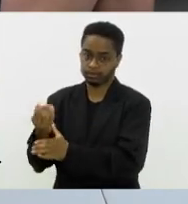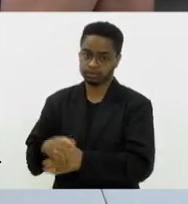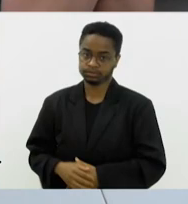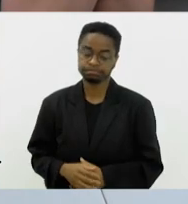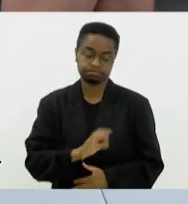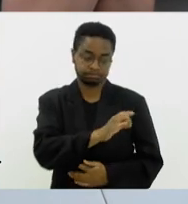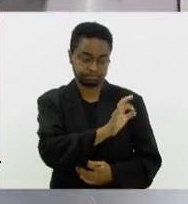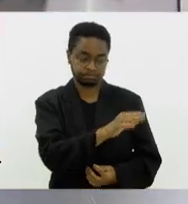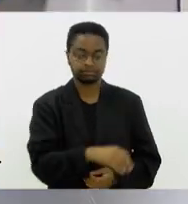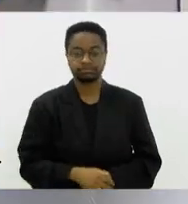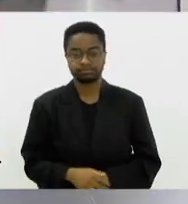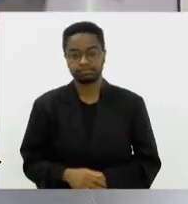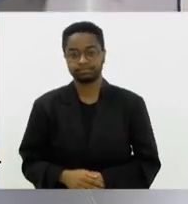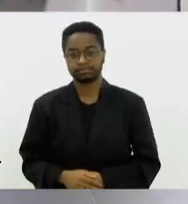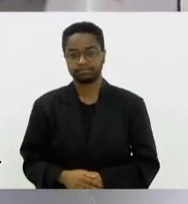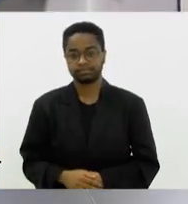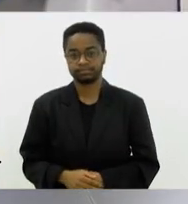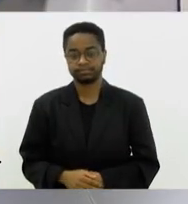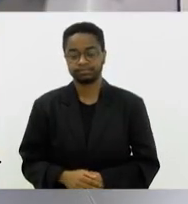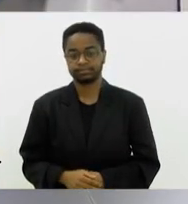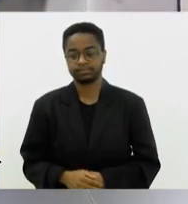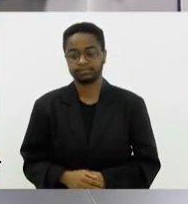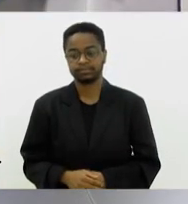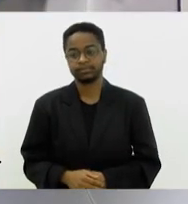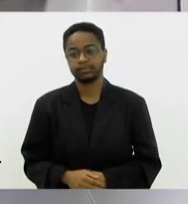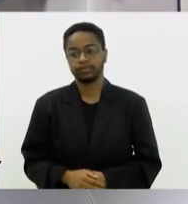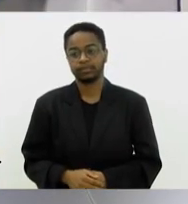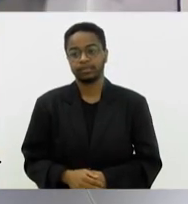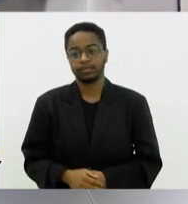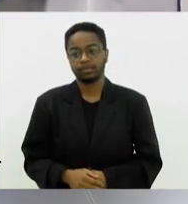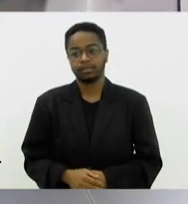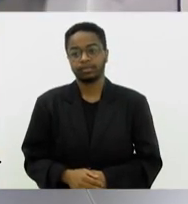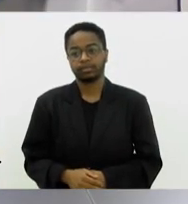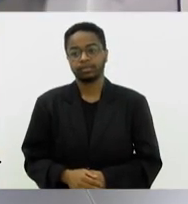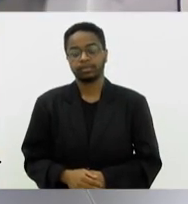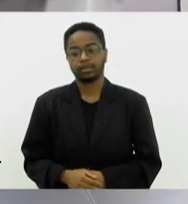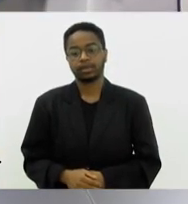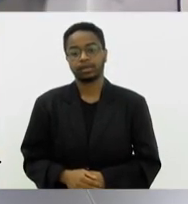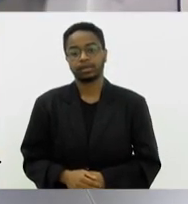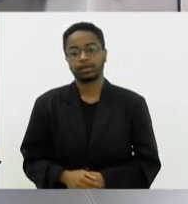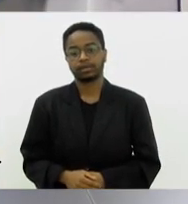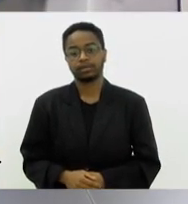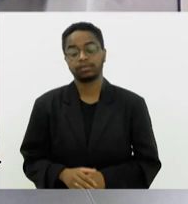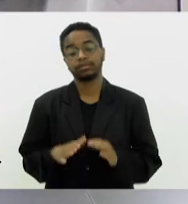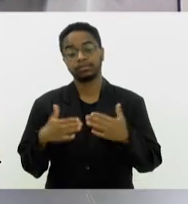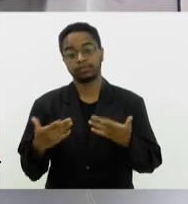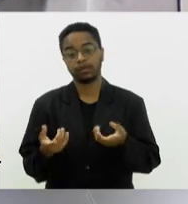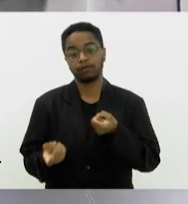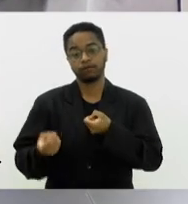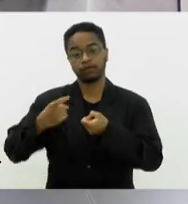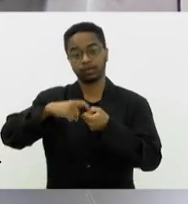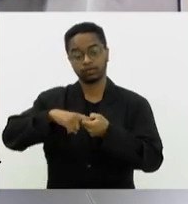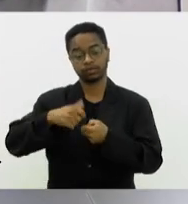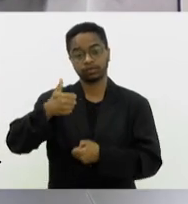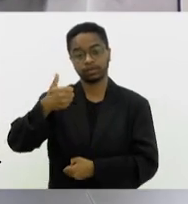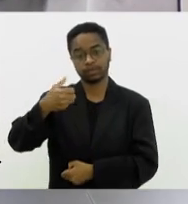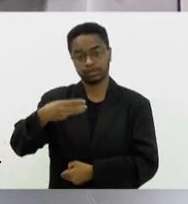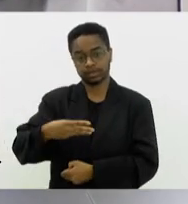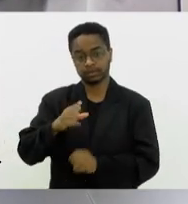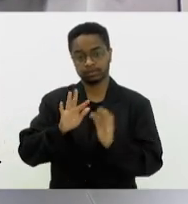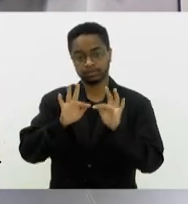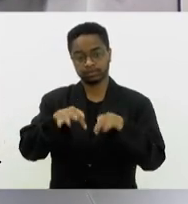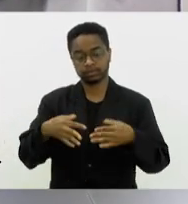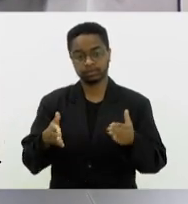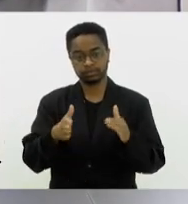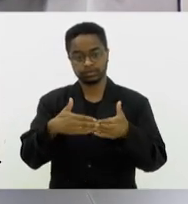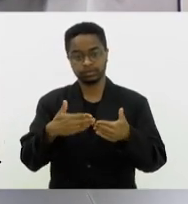Certíssimo. Bem, então, retomando aqui o 13, encerrada a